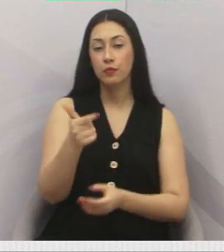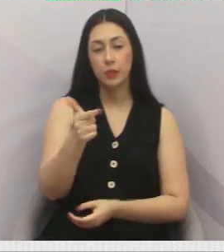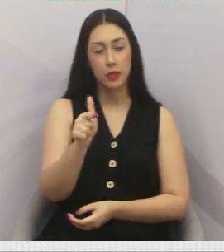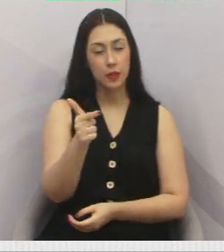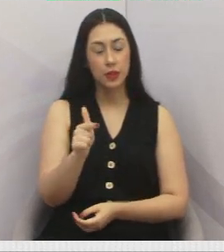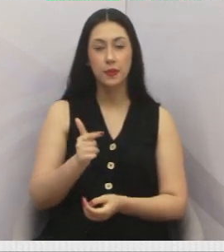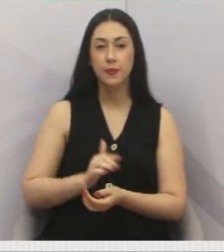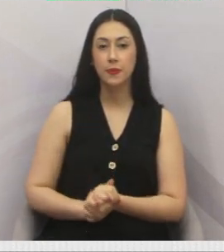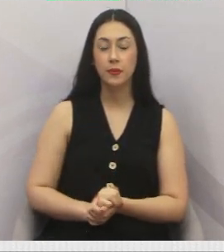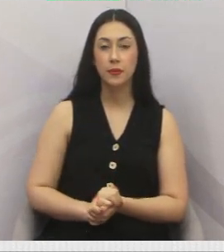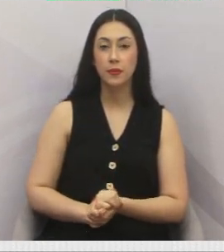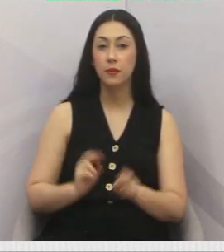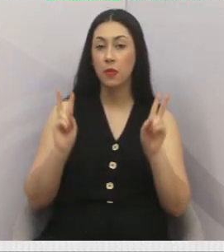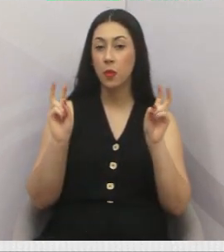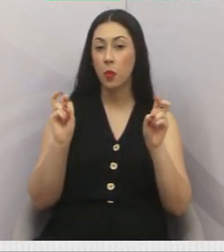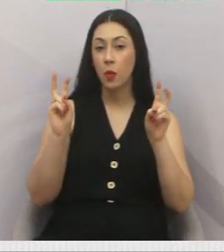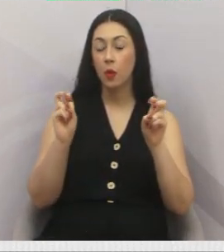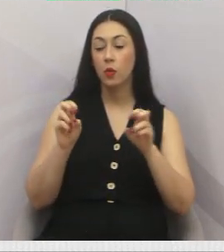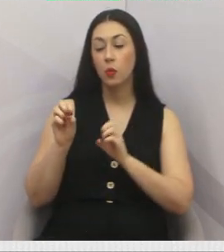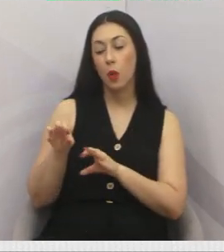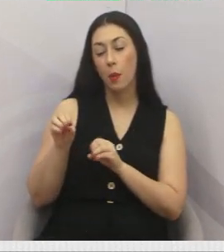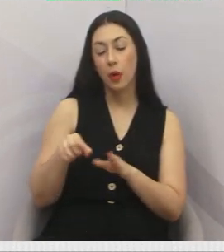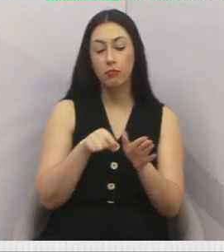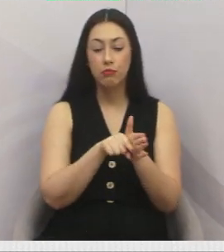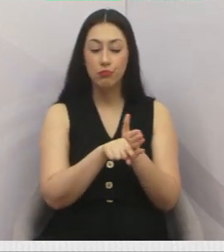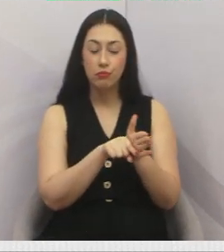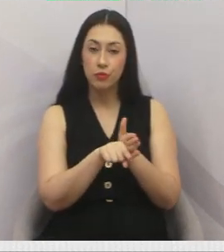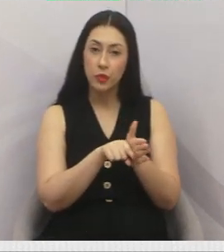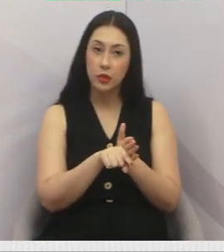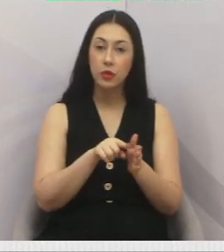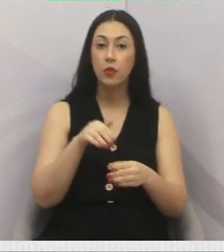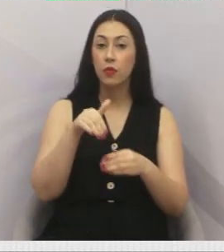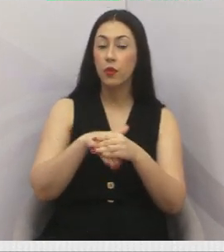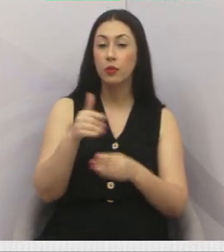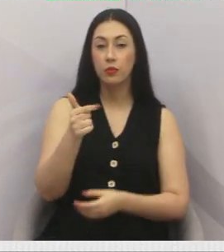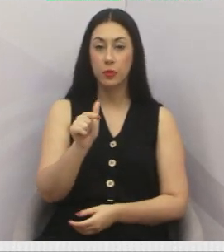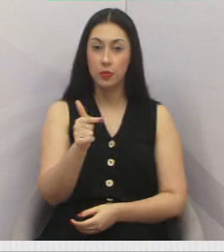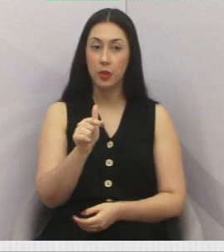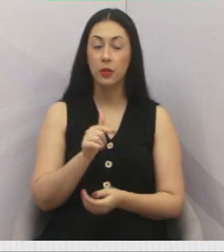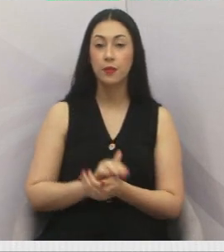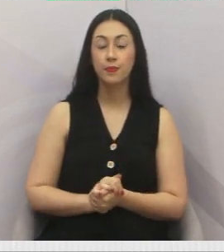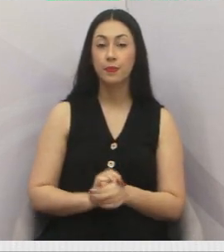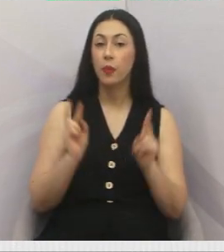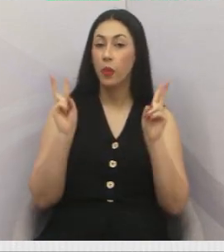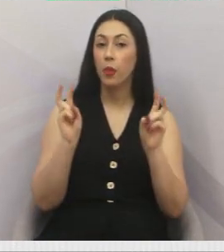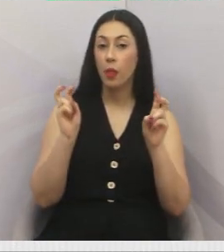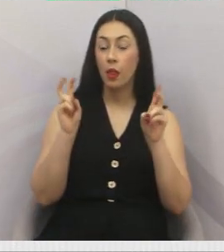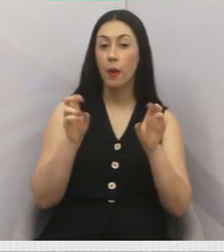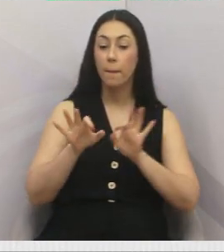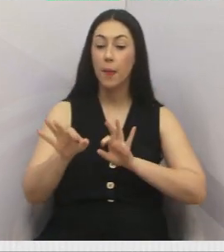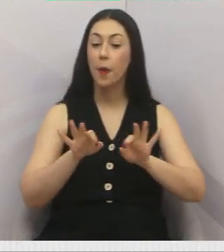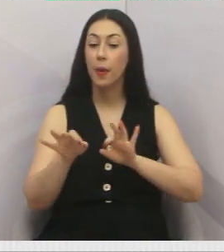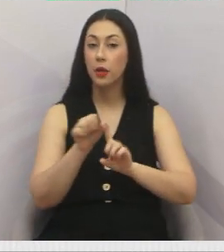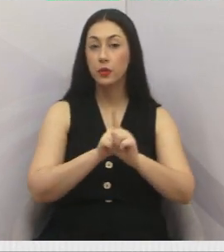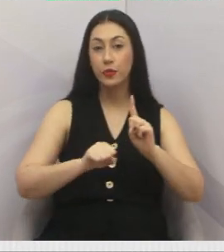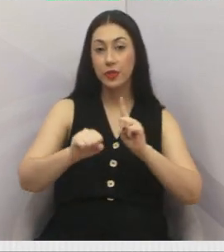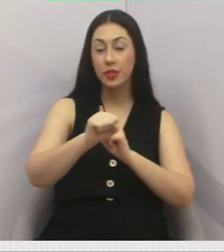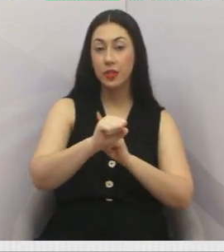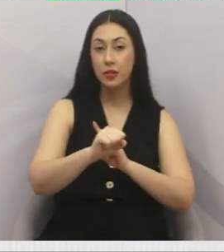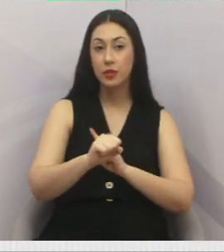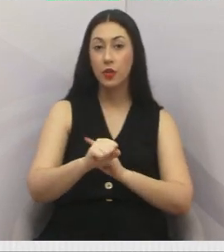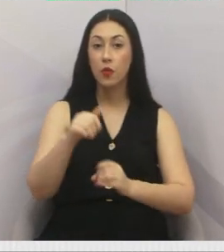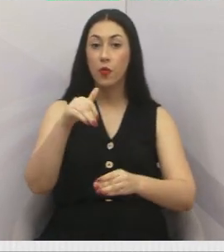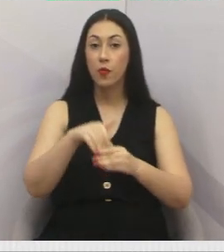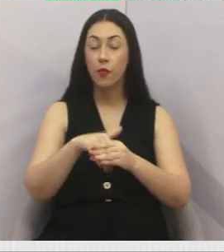branco. Segmento Entidades Acadêmicas e de Pesquisa, voto em branco. Segmento Organização da Sociedade Civil,